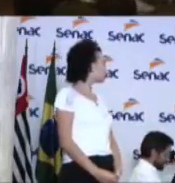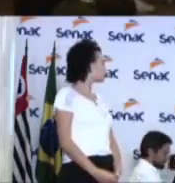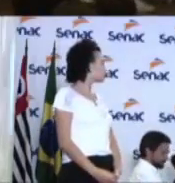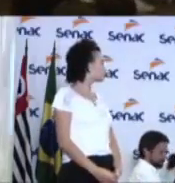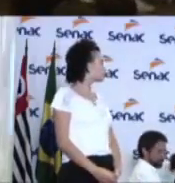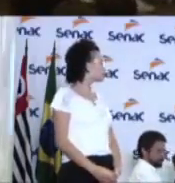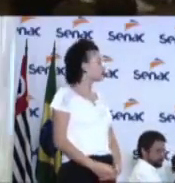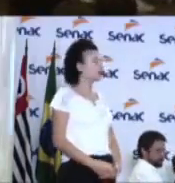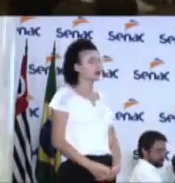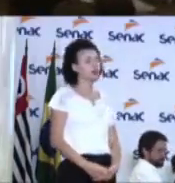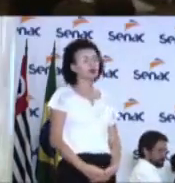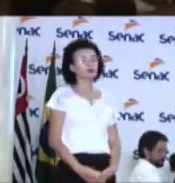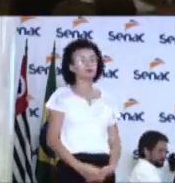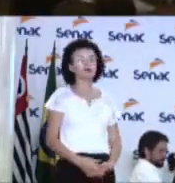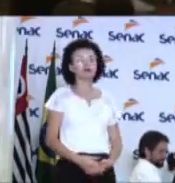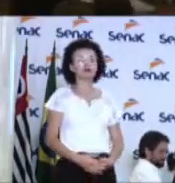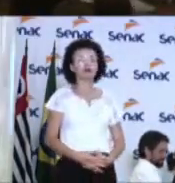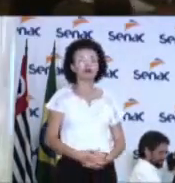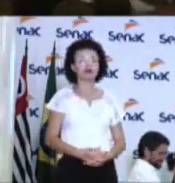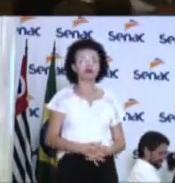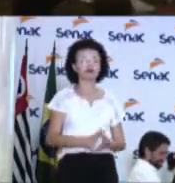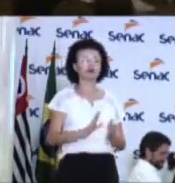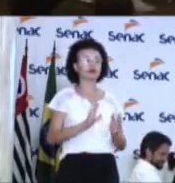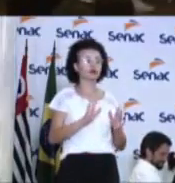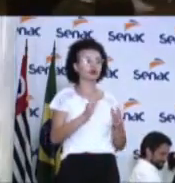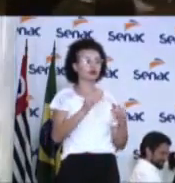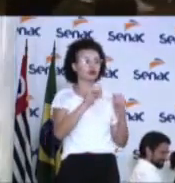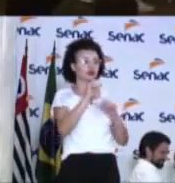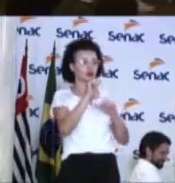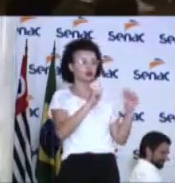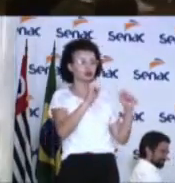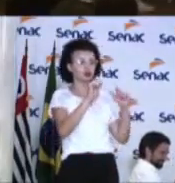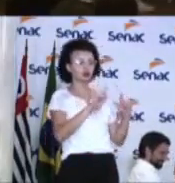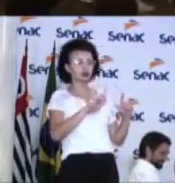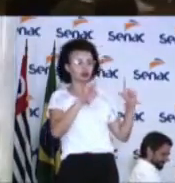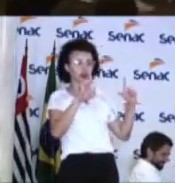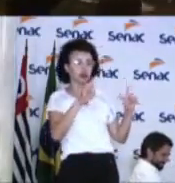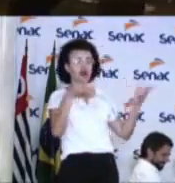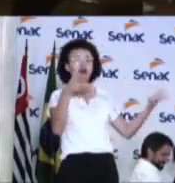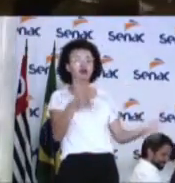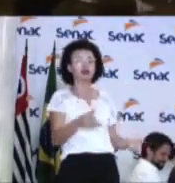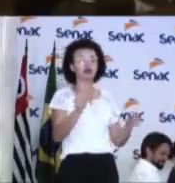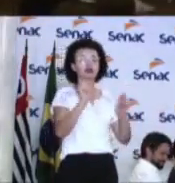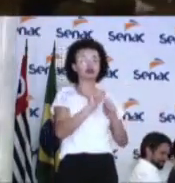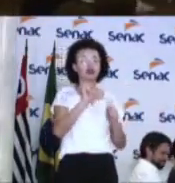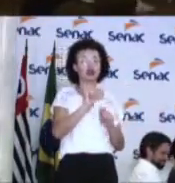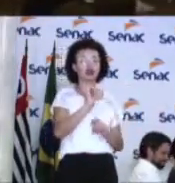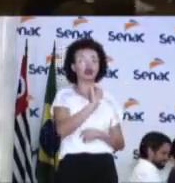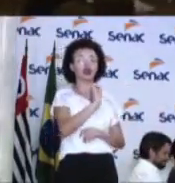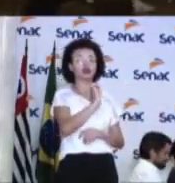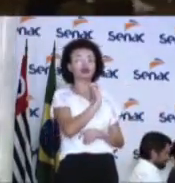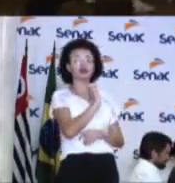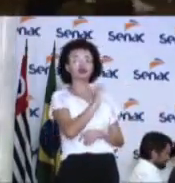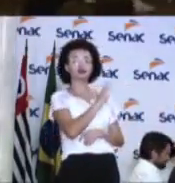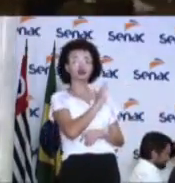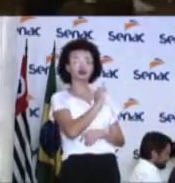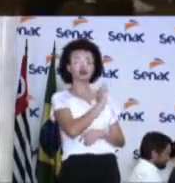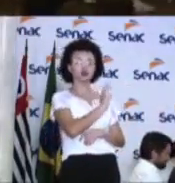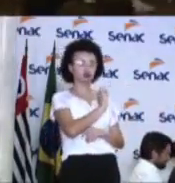Bom, a gente vai, enquanto eles estão trocando ali, a gente vai, fazer o seguinte: cada um trouxe